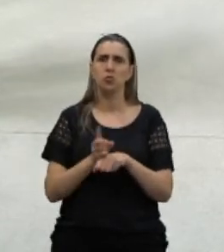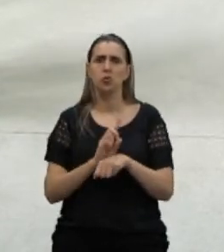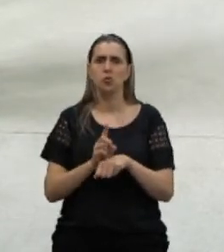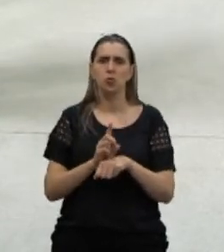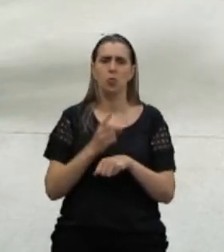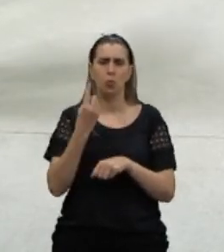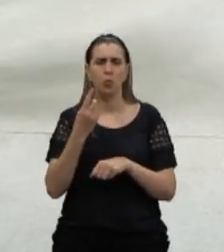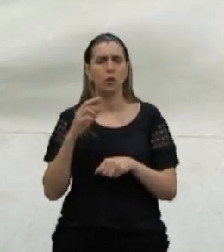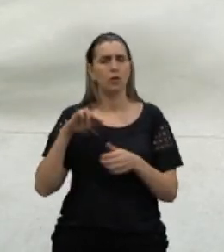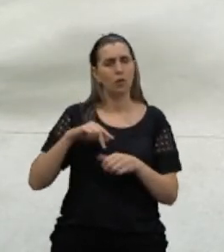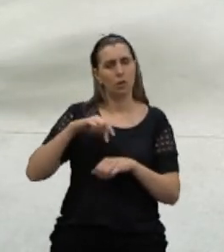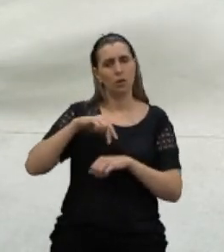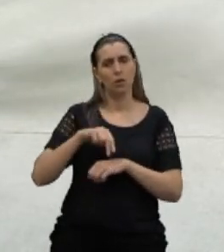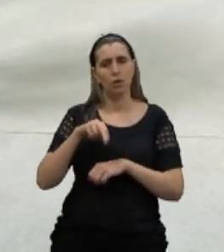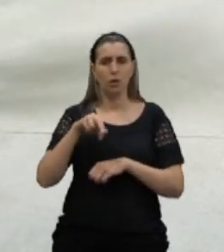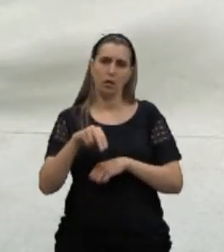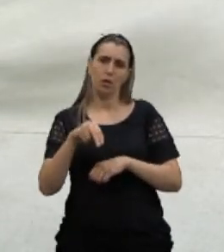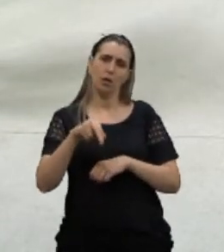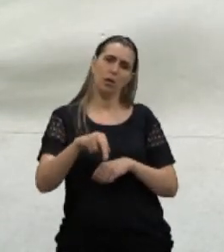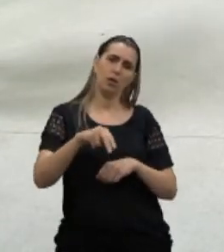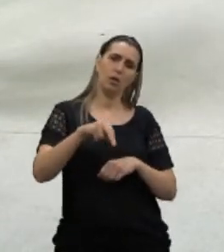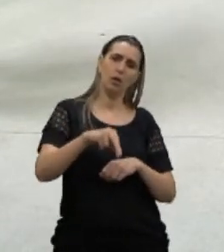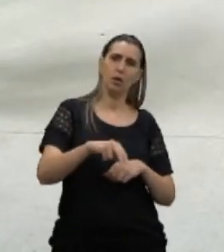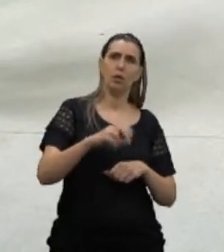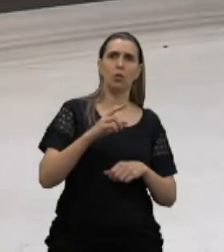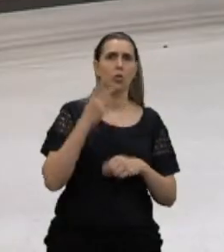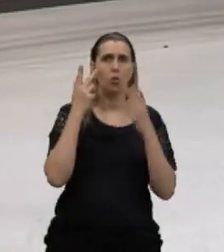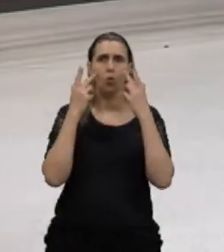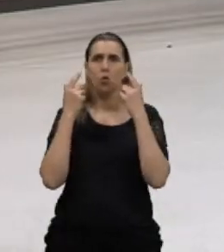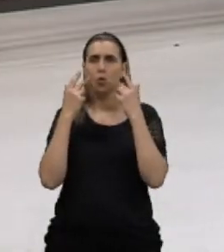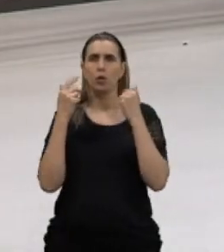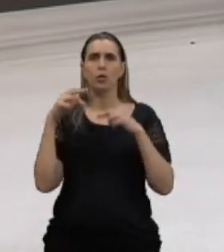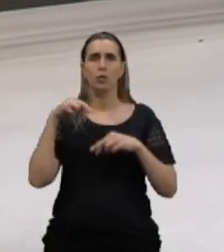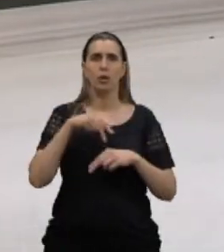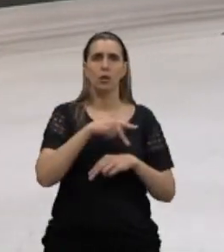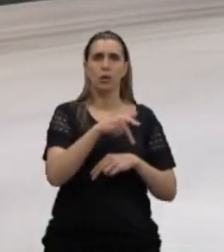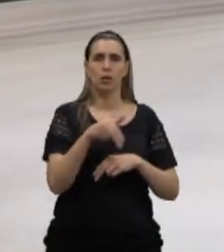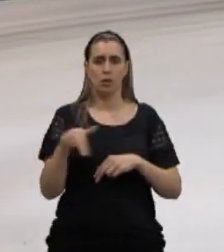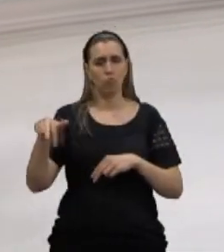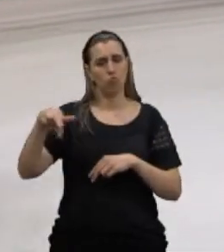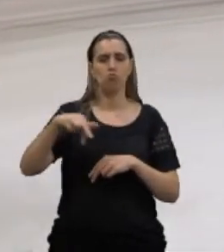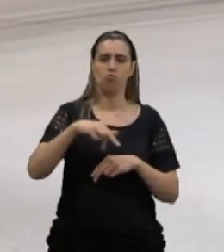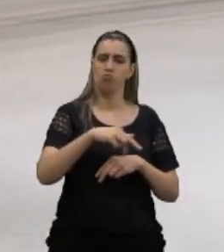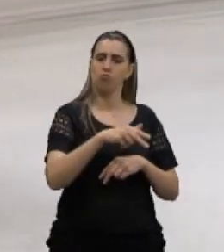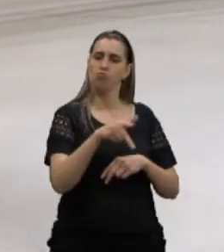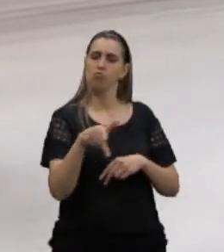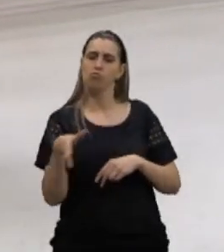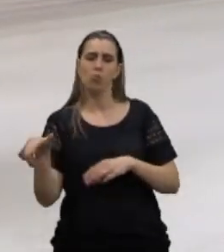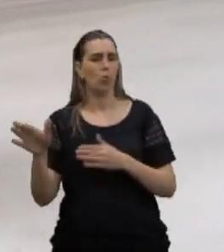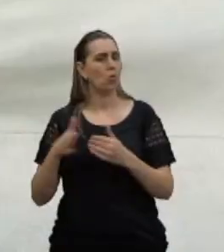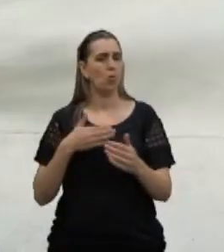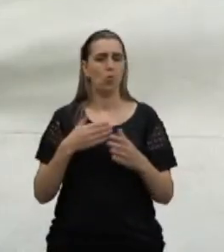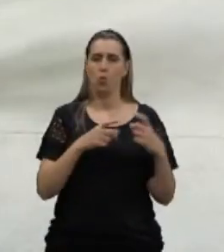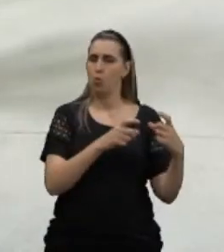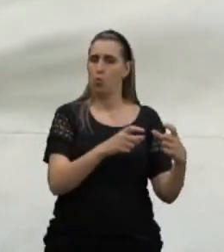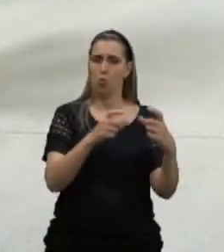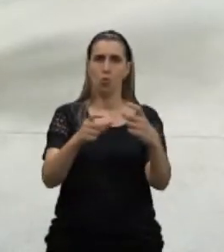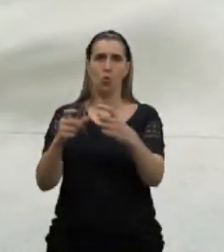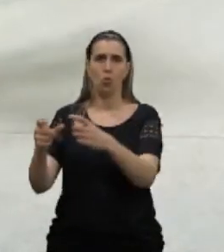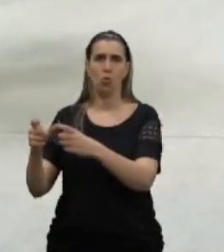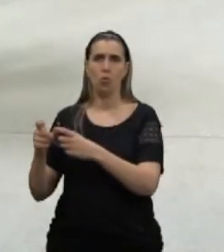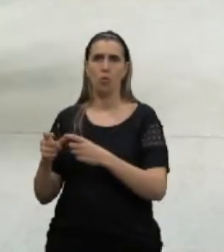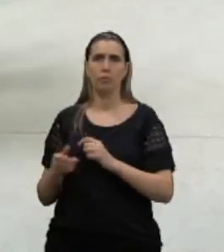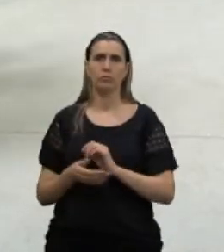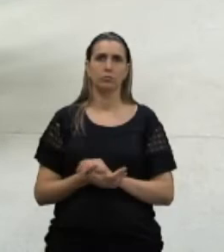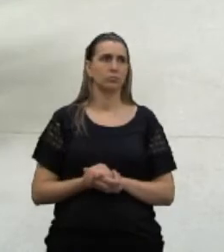caminhar normal. Só caminhar. Vocês. Só caminhar. Vai lá. Podem caminhar pelo espaço. Cada pode ir para qualquer lugar. Para qualquer